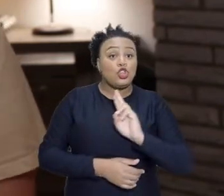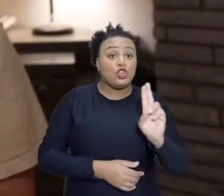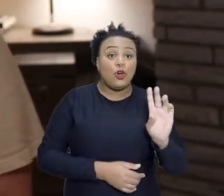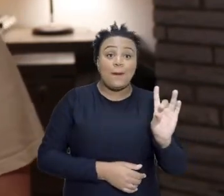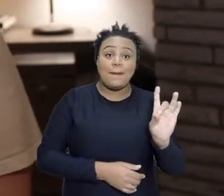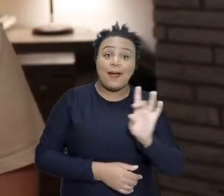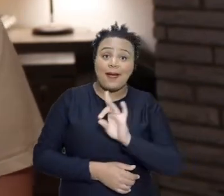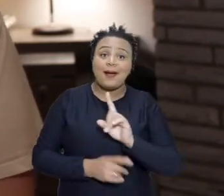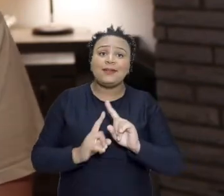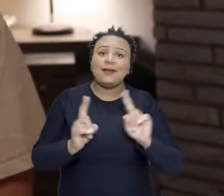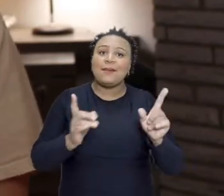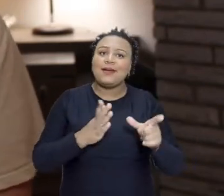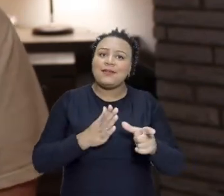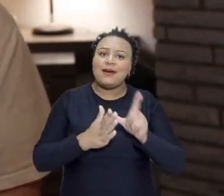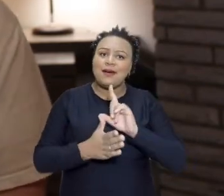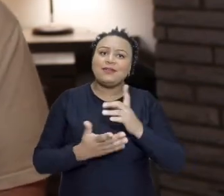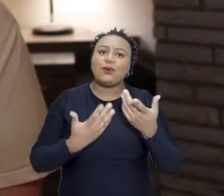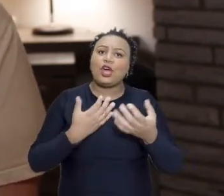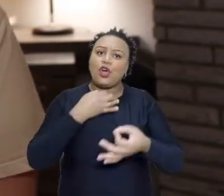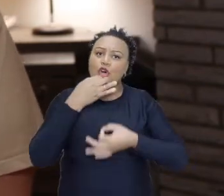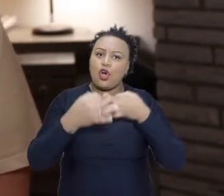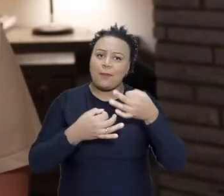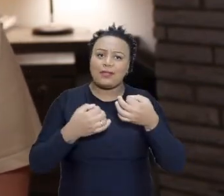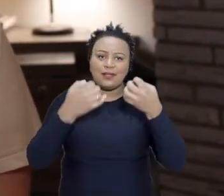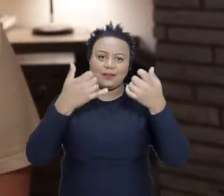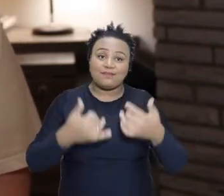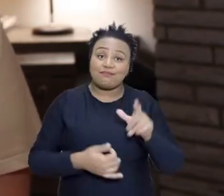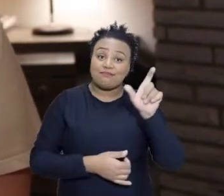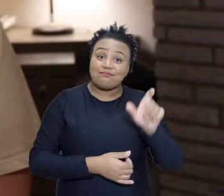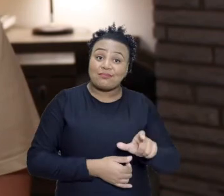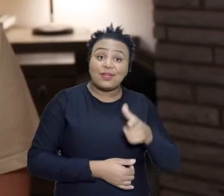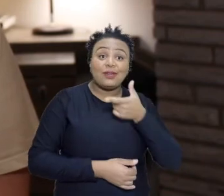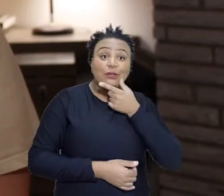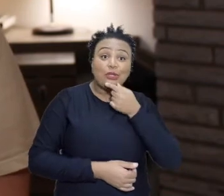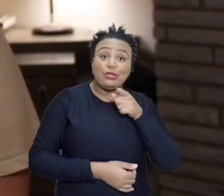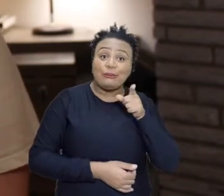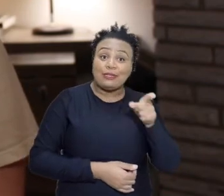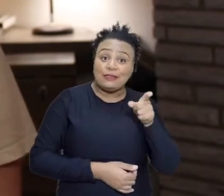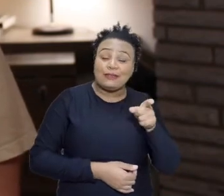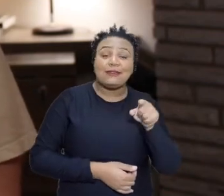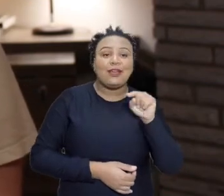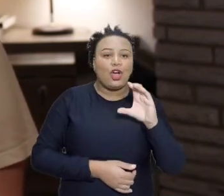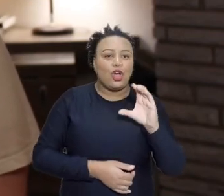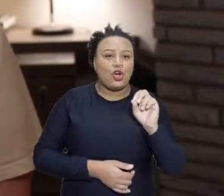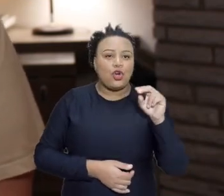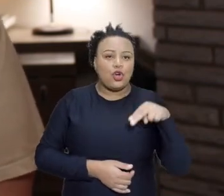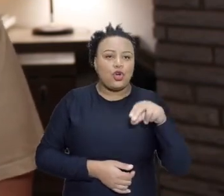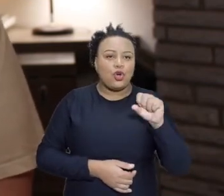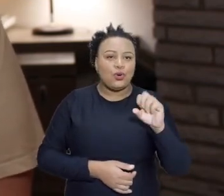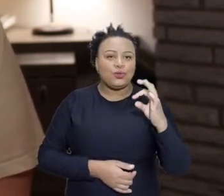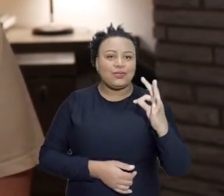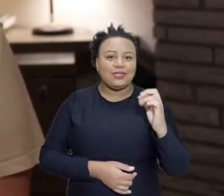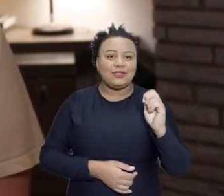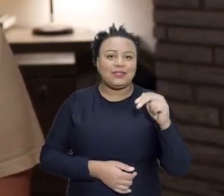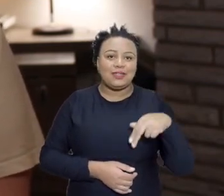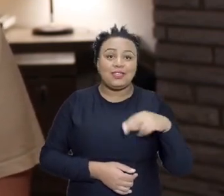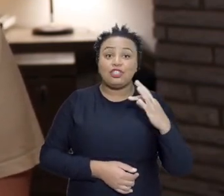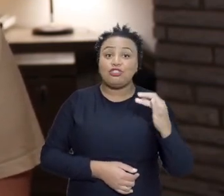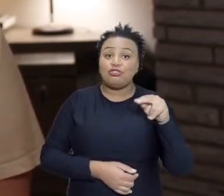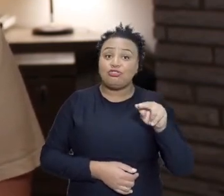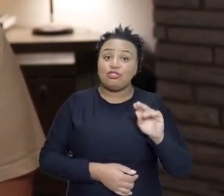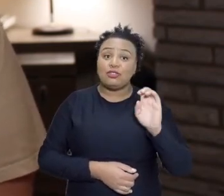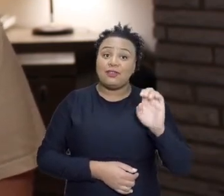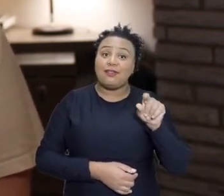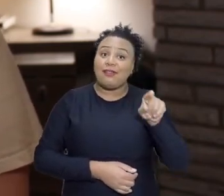antes disso eu só quero comentar um pouco sobre ele, que o Konstantin Stanislavski,